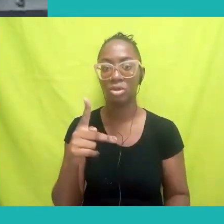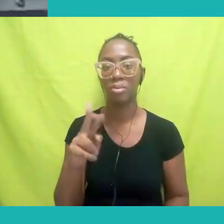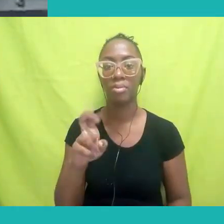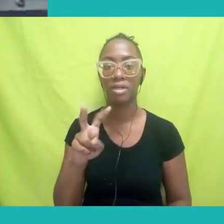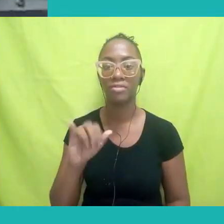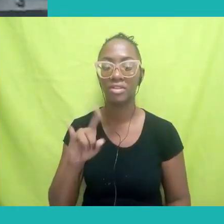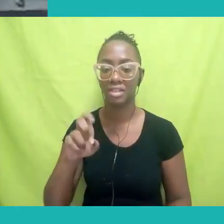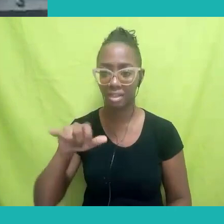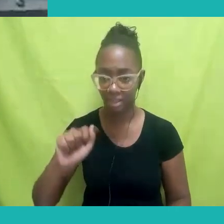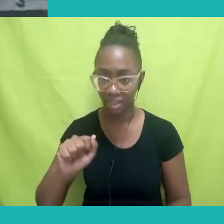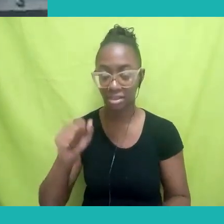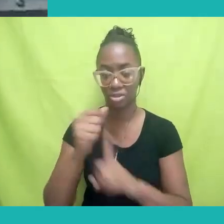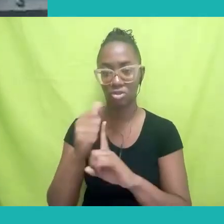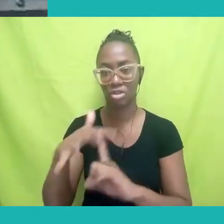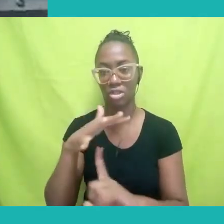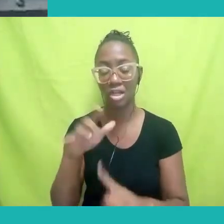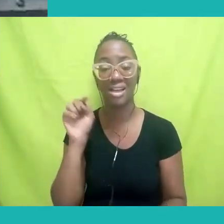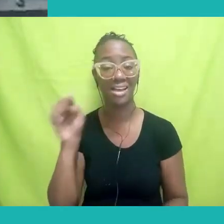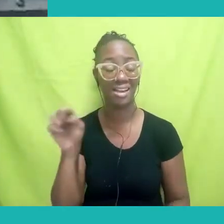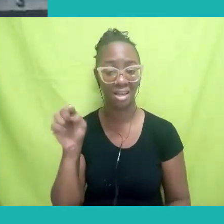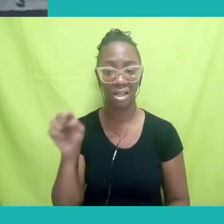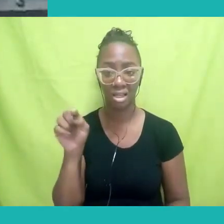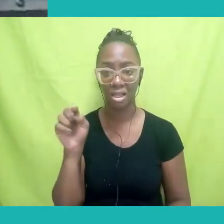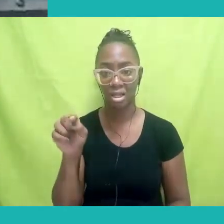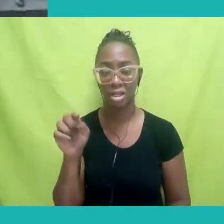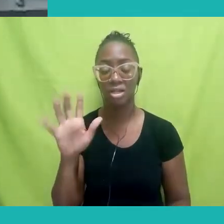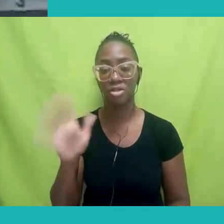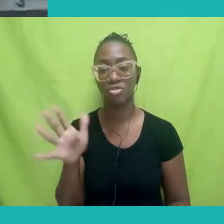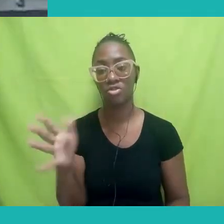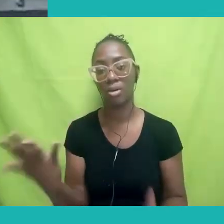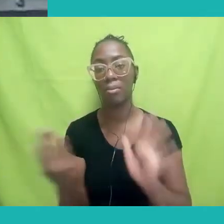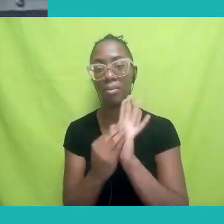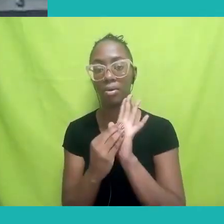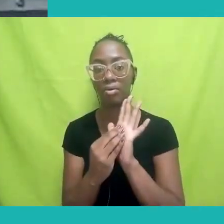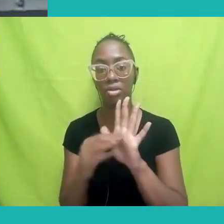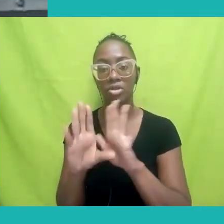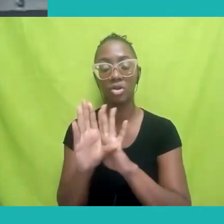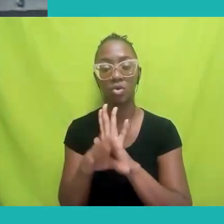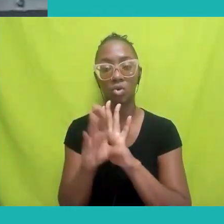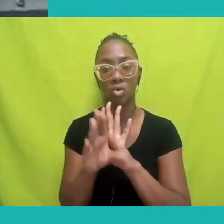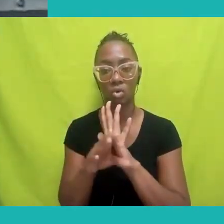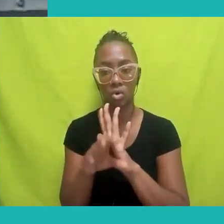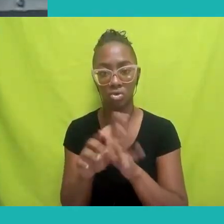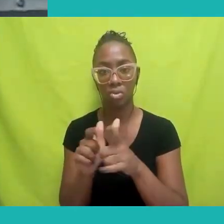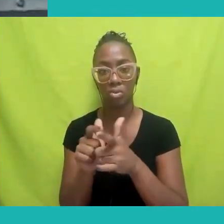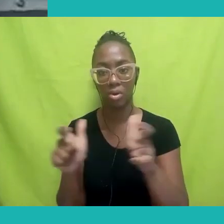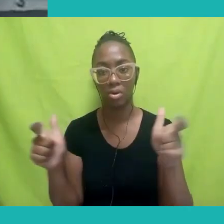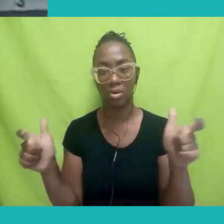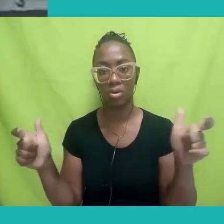social, ele, indubitavelmente, ele está incluído naquele conceito mais amplo